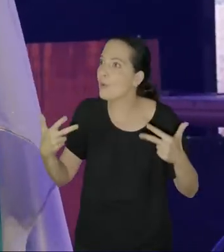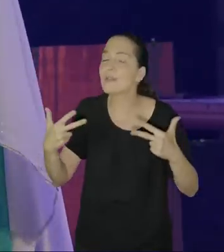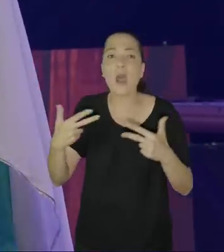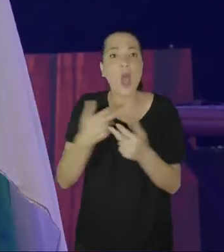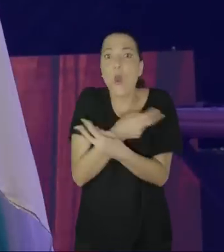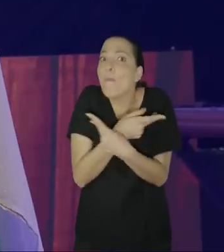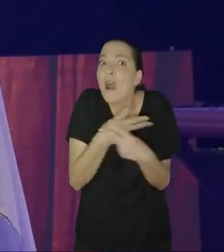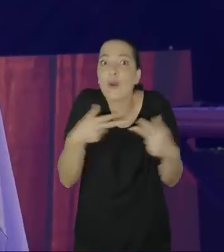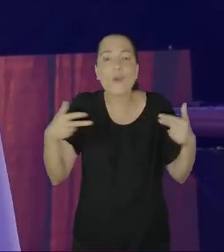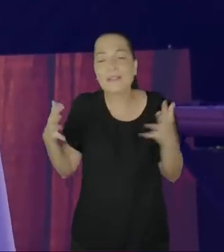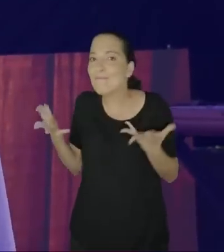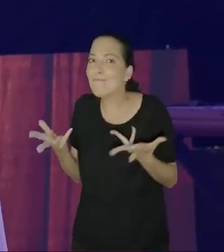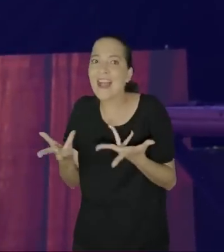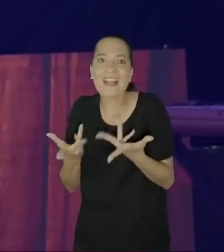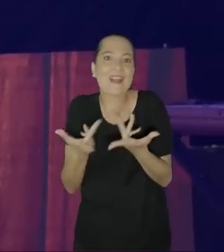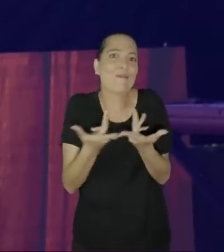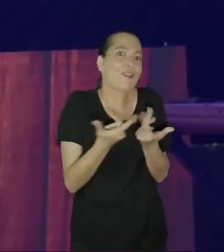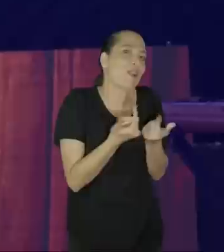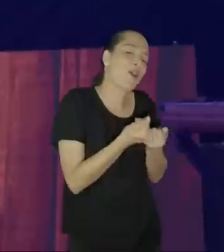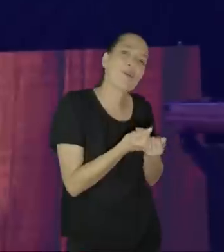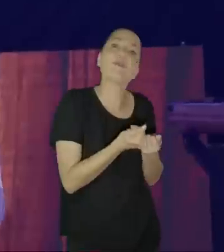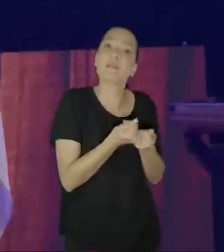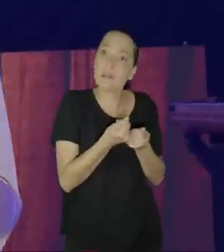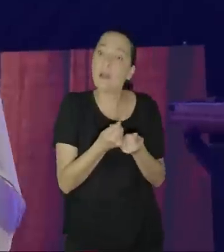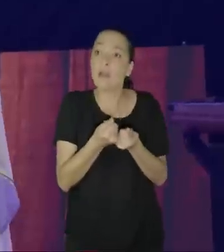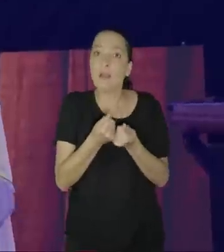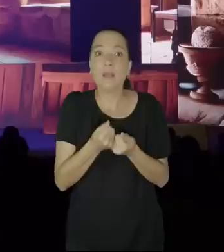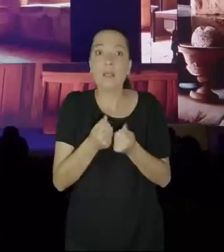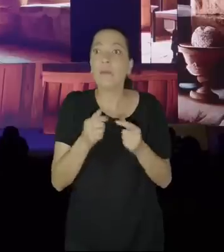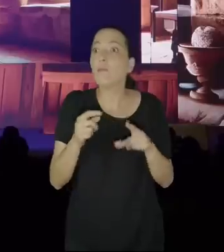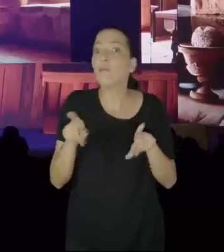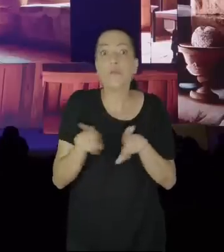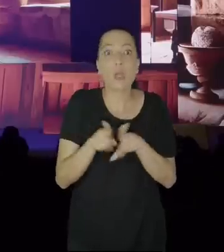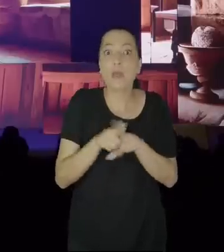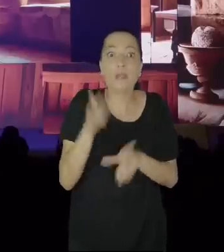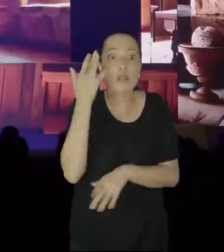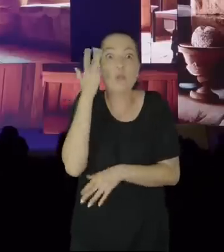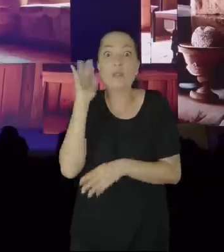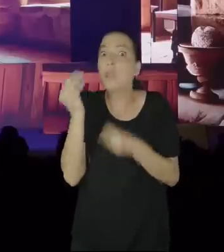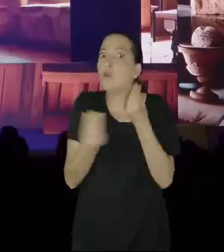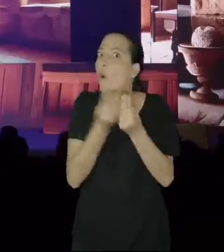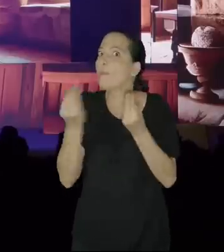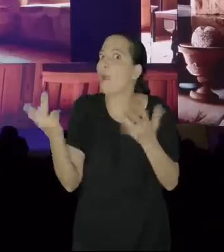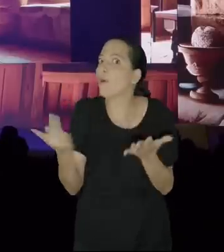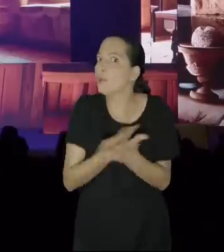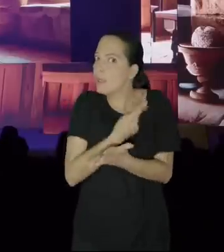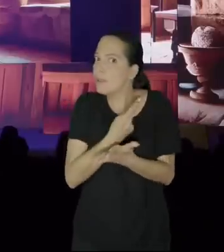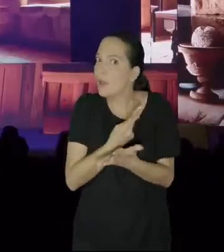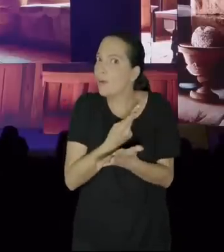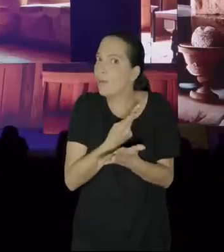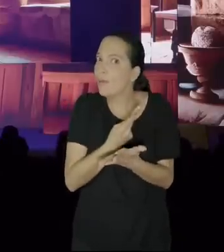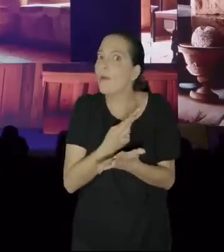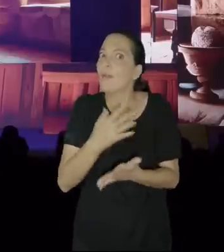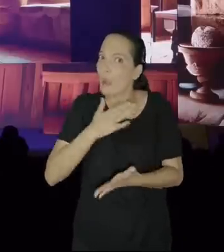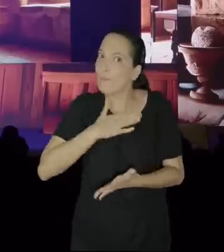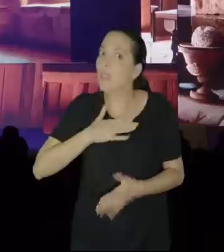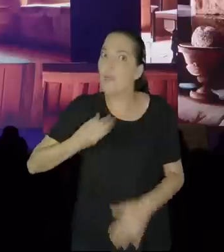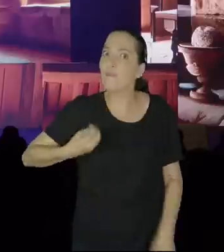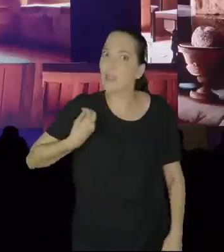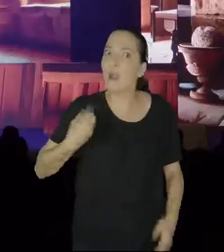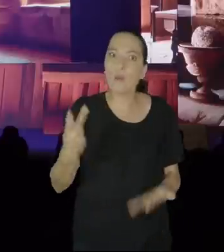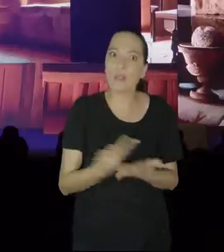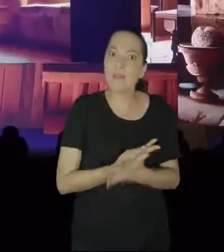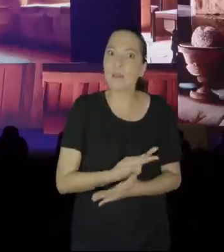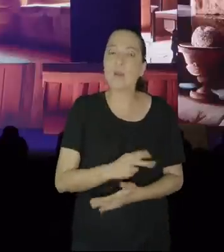Algo maravilhoso e, ao mesmo tempo, misterioso, que comigo aconteceu.